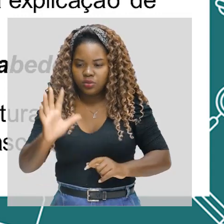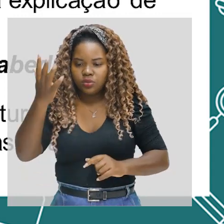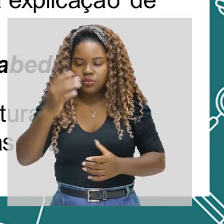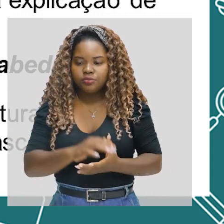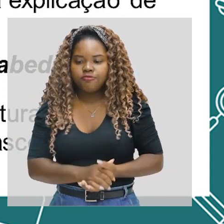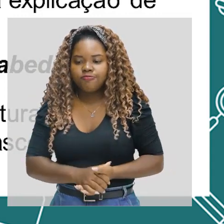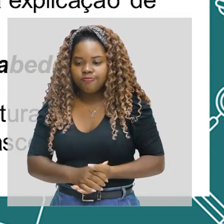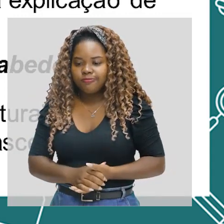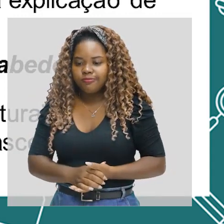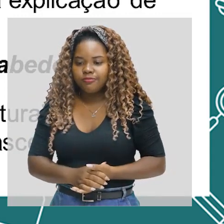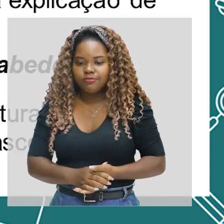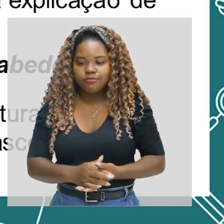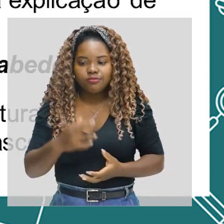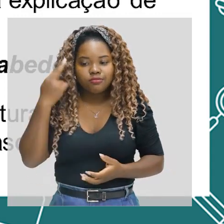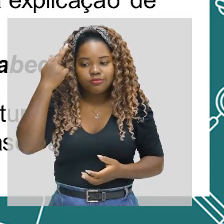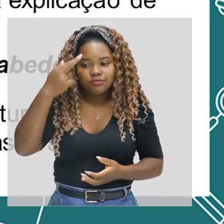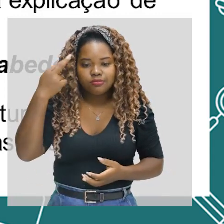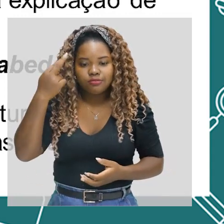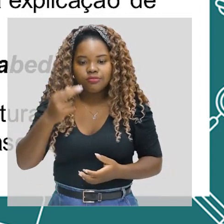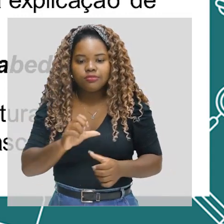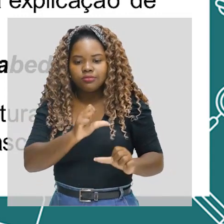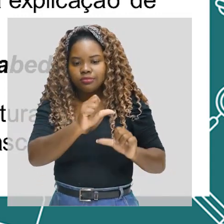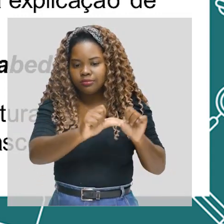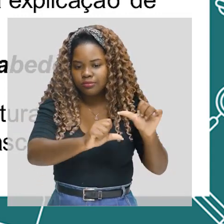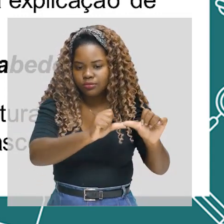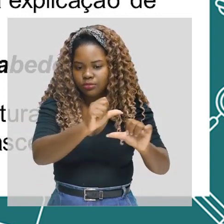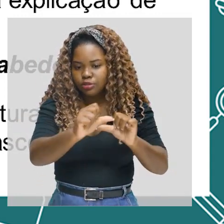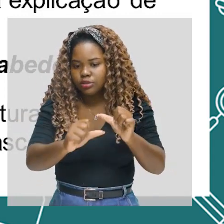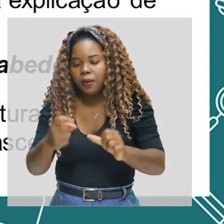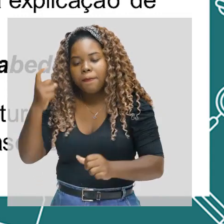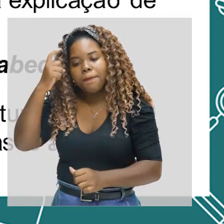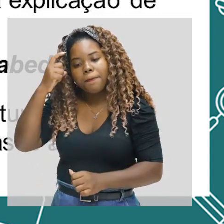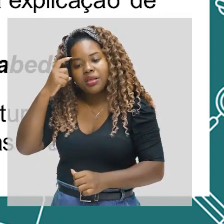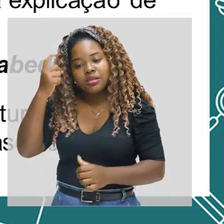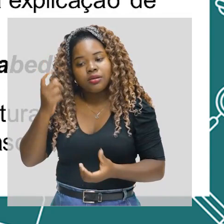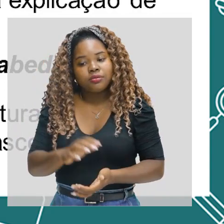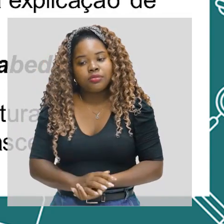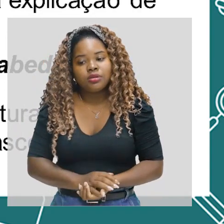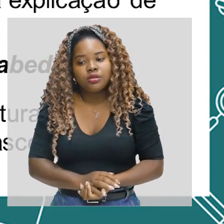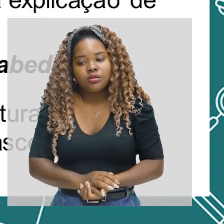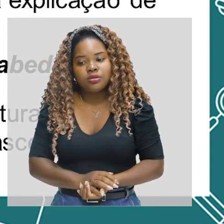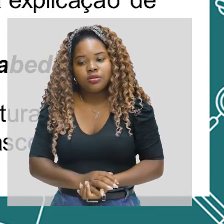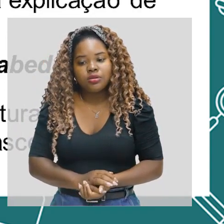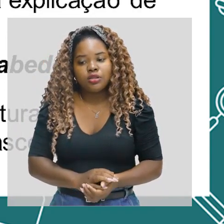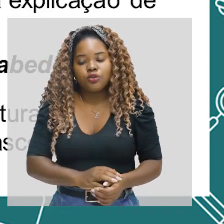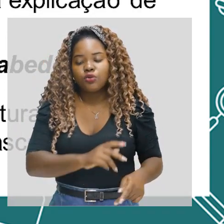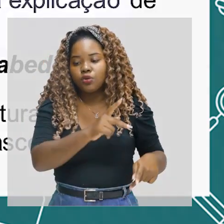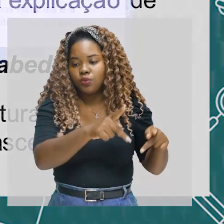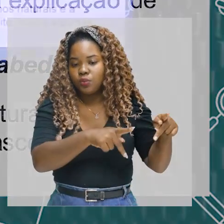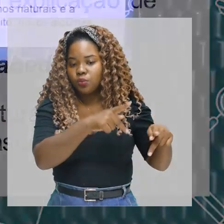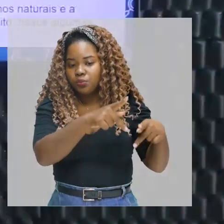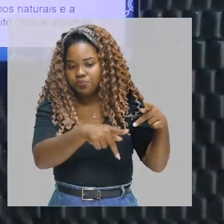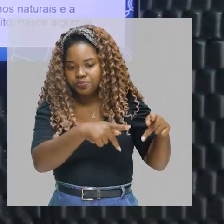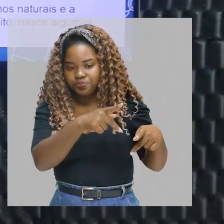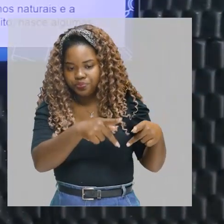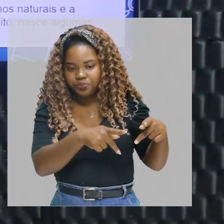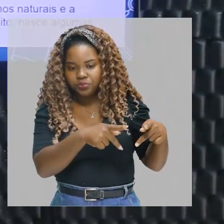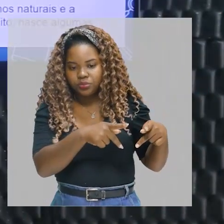realizações intelectuais que viriam a moldar o pensamento ocidental, fazendo com que a civilização do